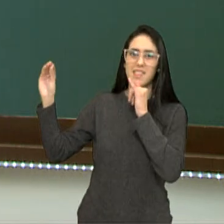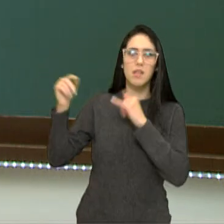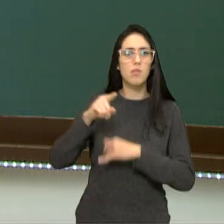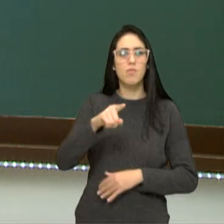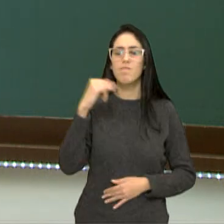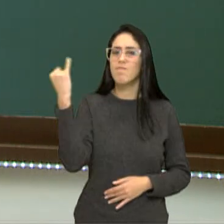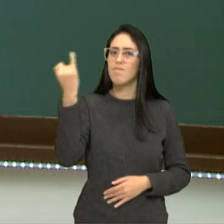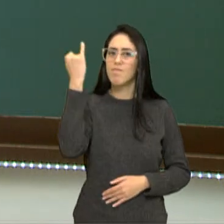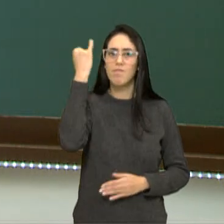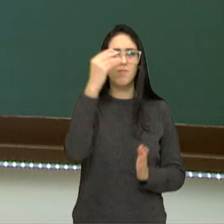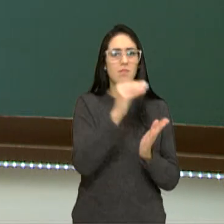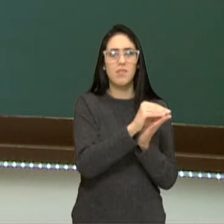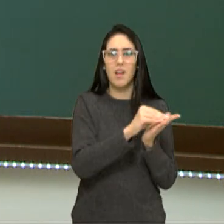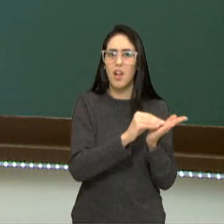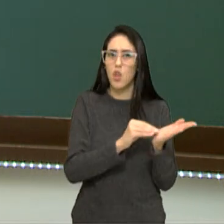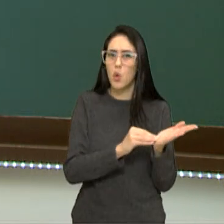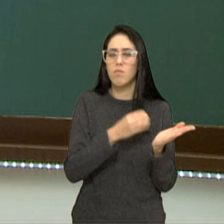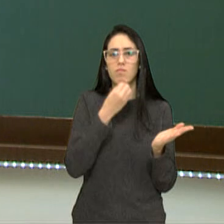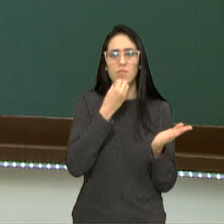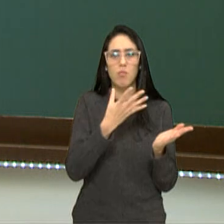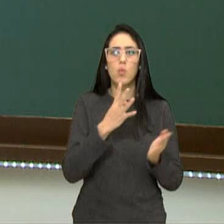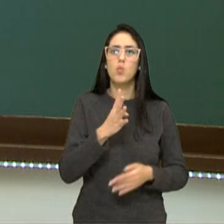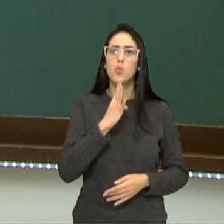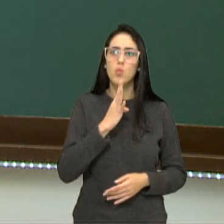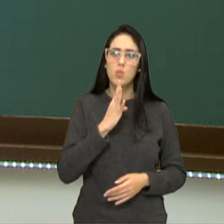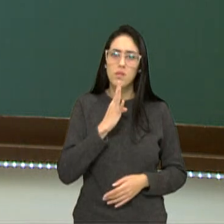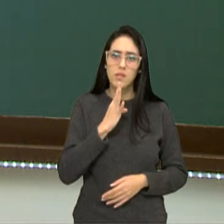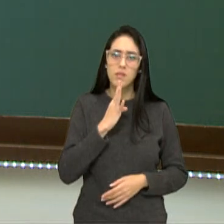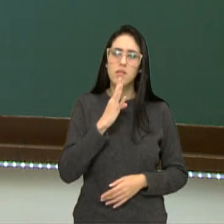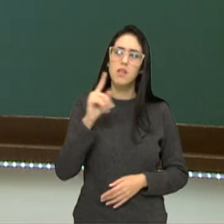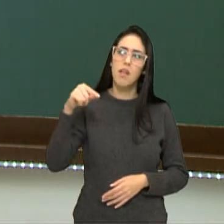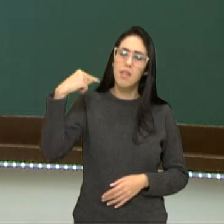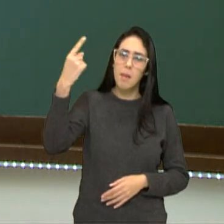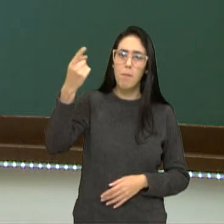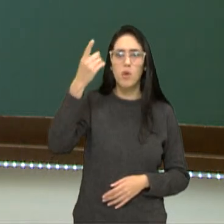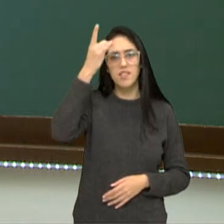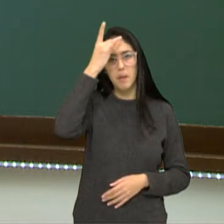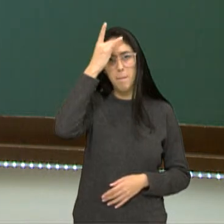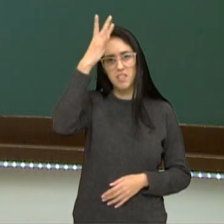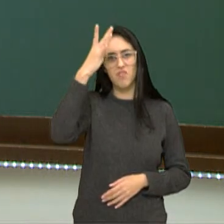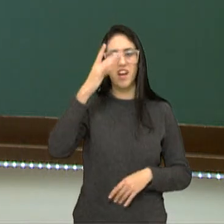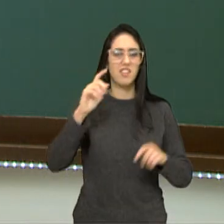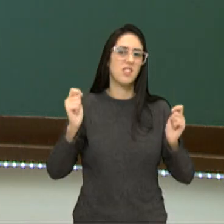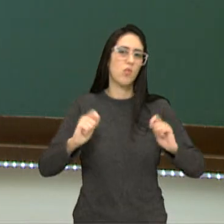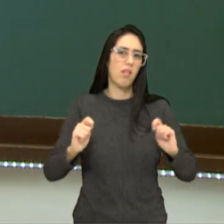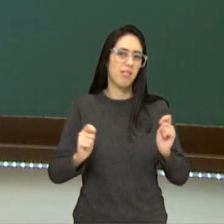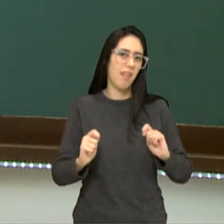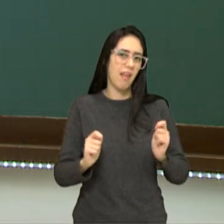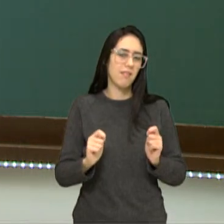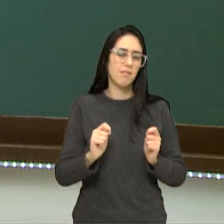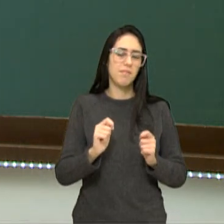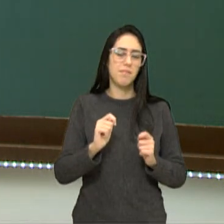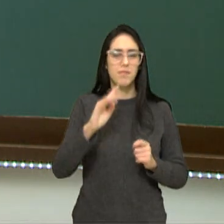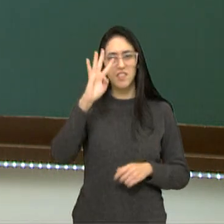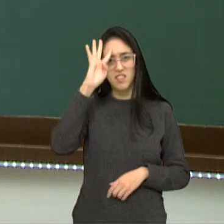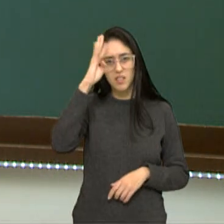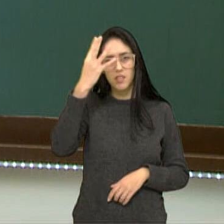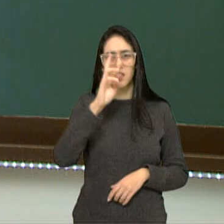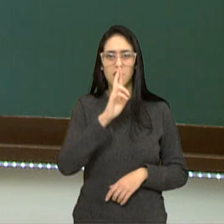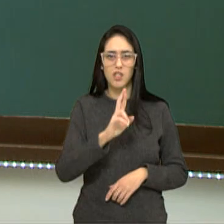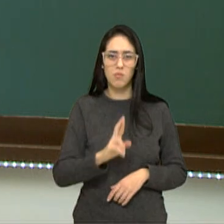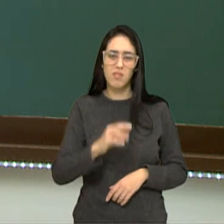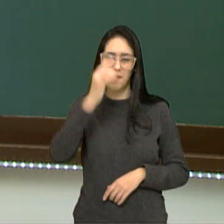que você anote esses exemplos para que você tenha depois capacidade aí para resolver os exercícios